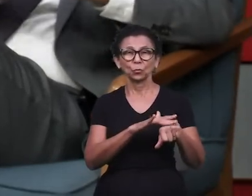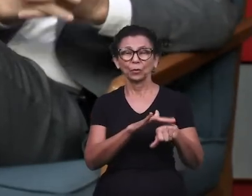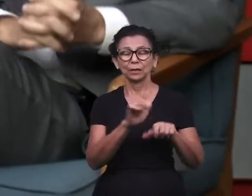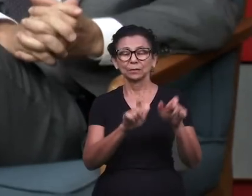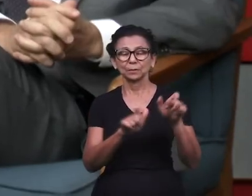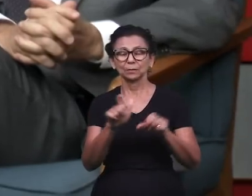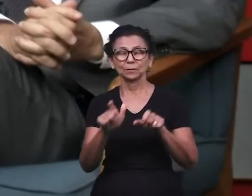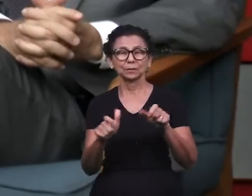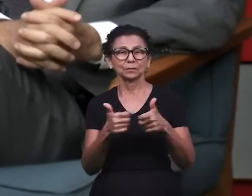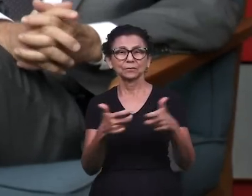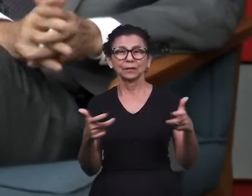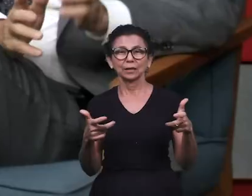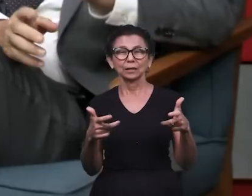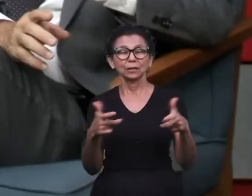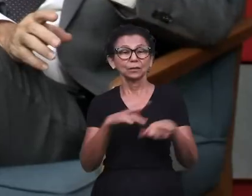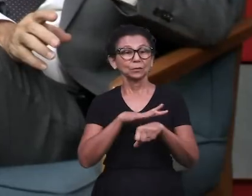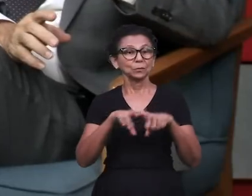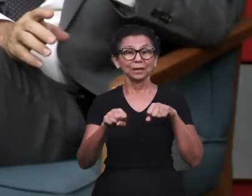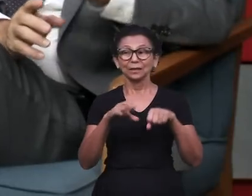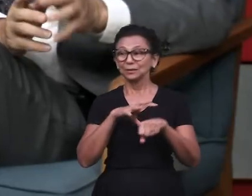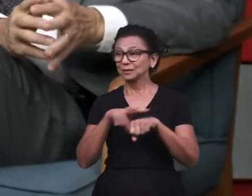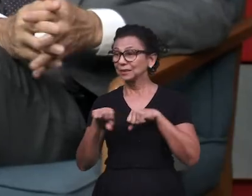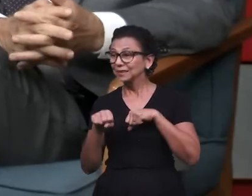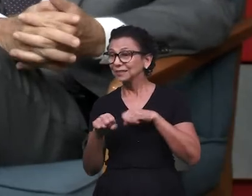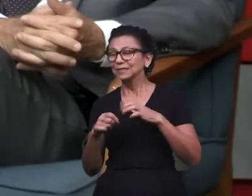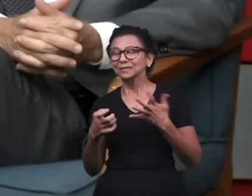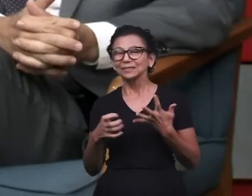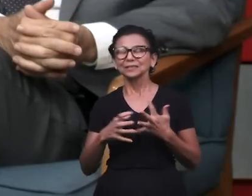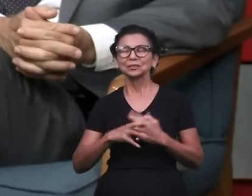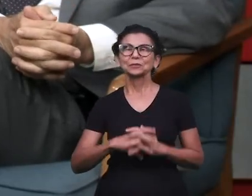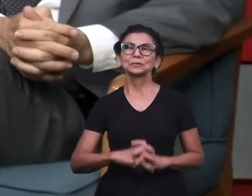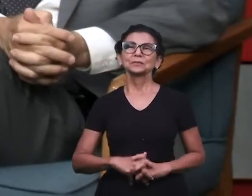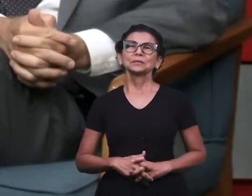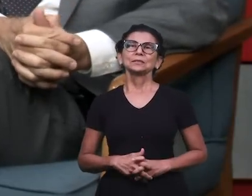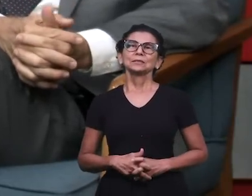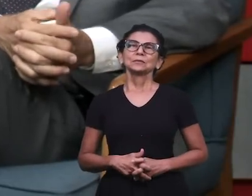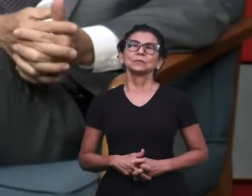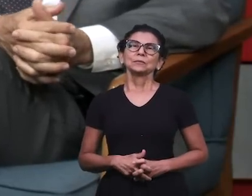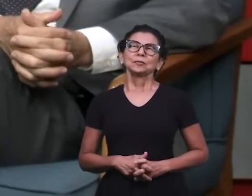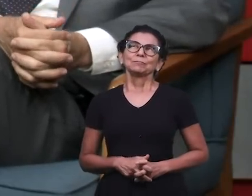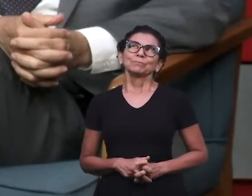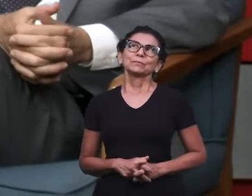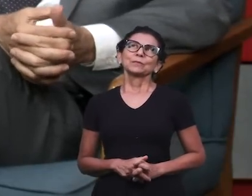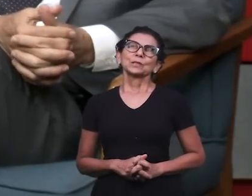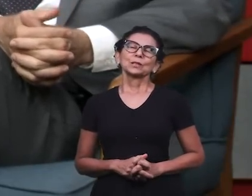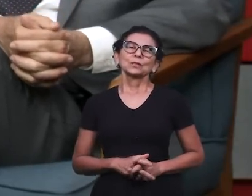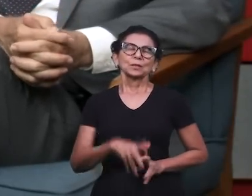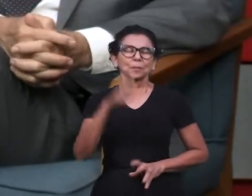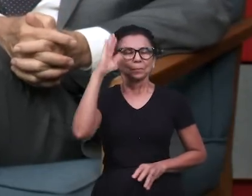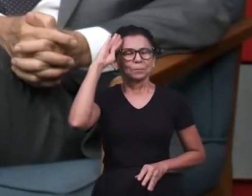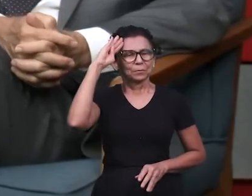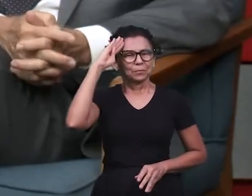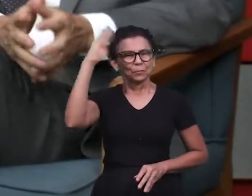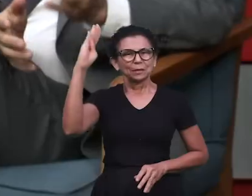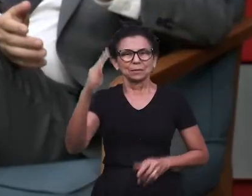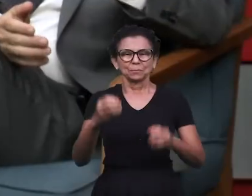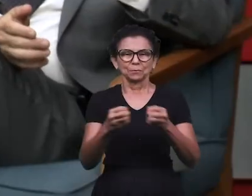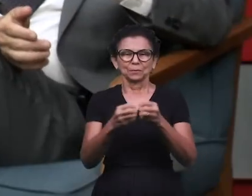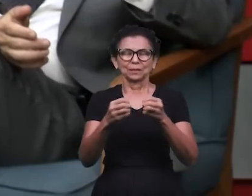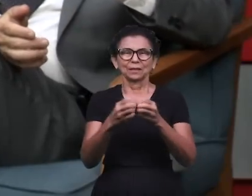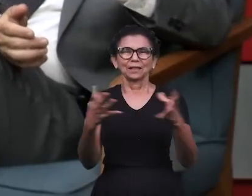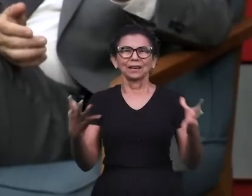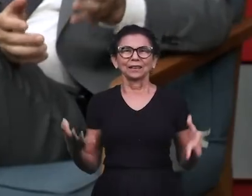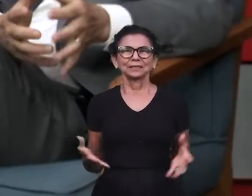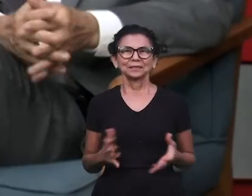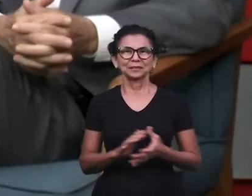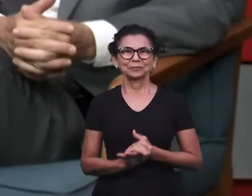ficamos maravilhados. Mas nenhuma maravilha é maior do que a